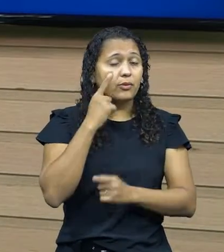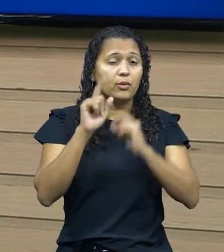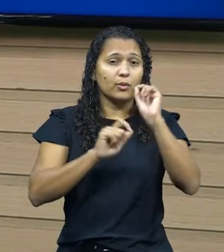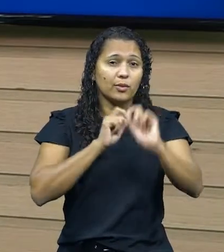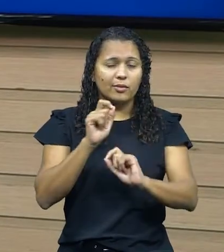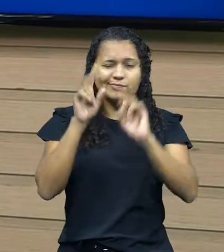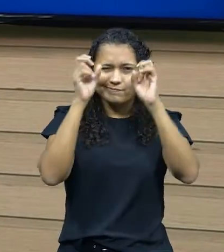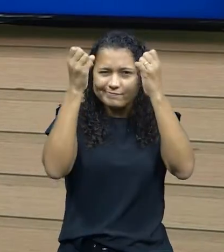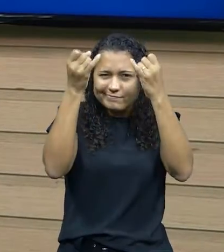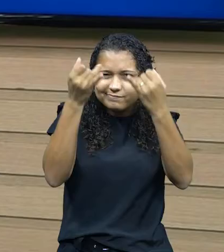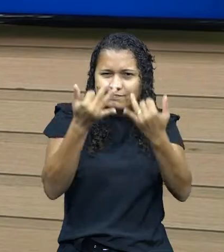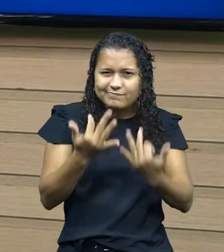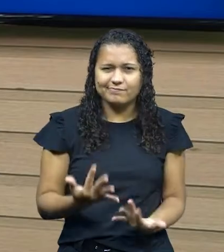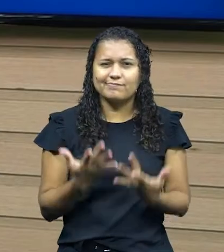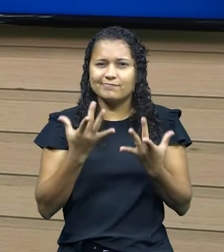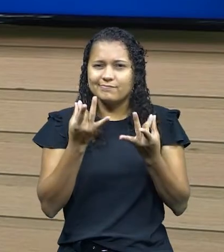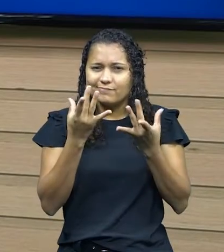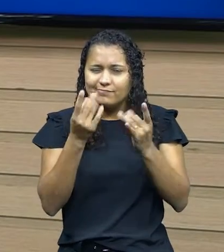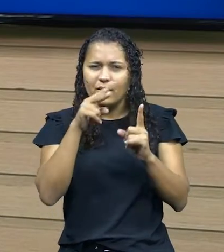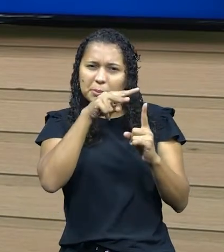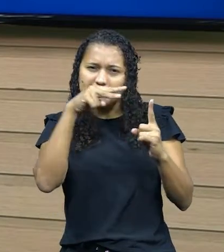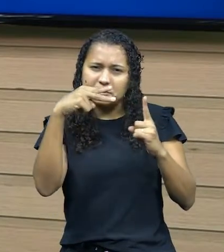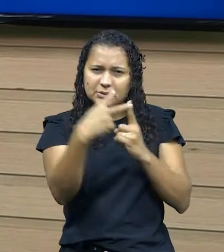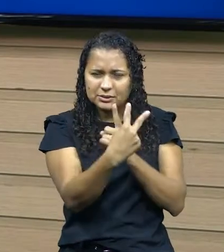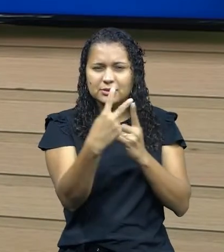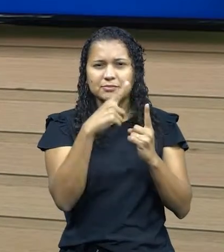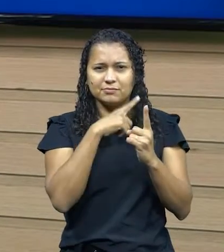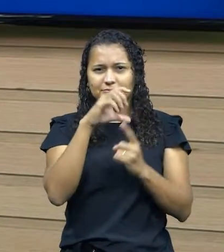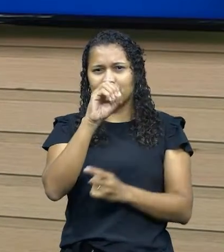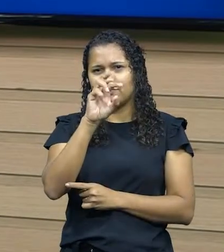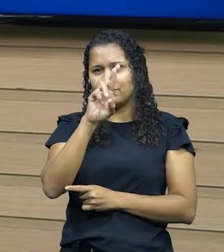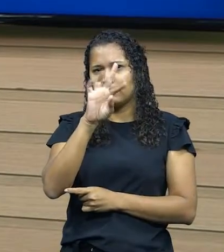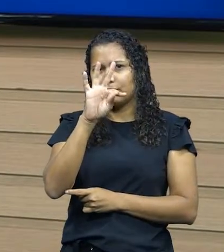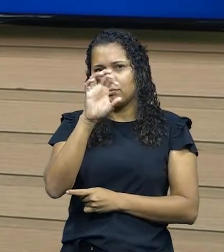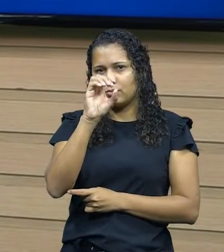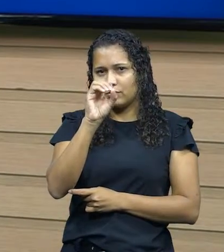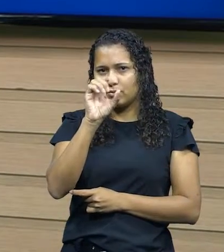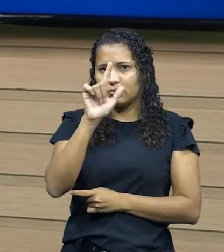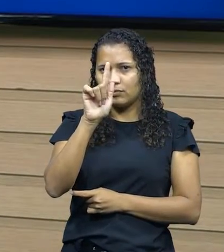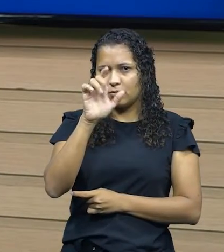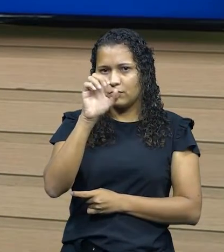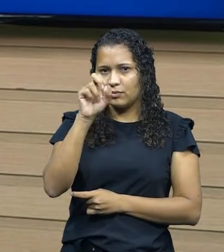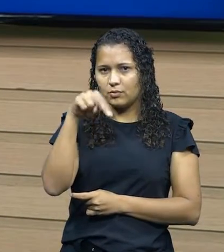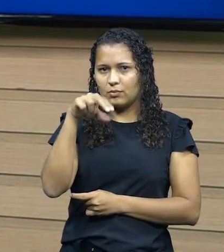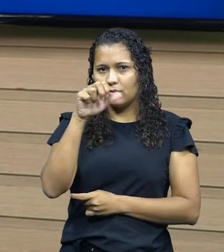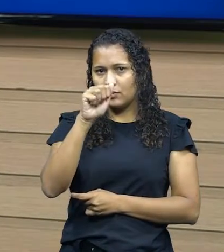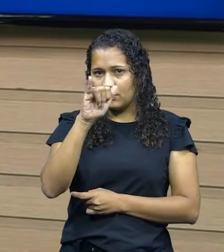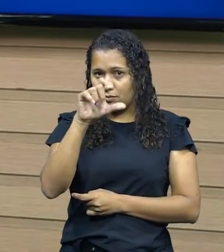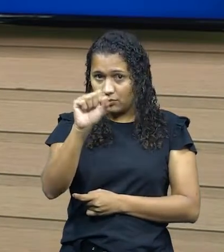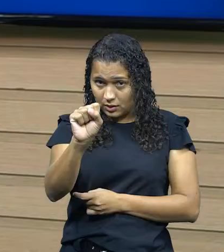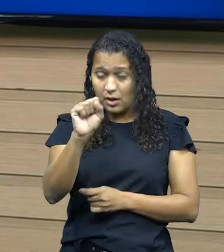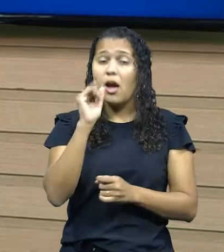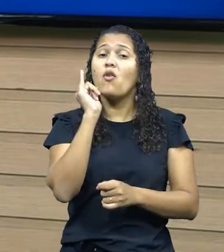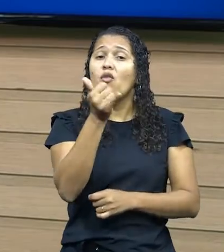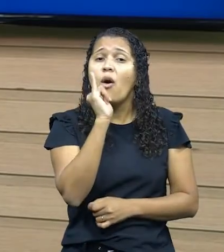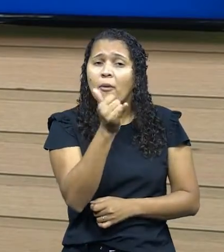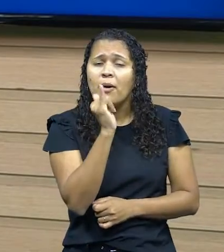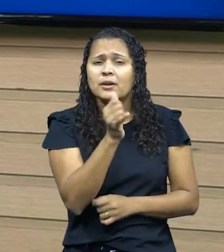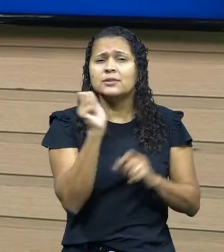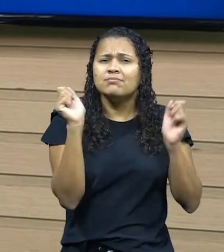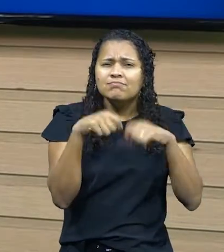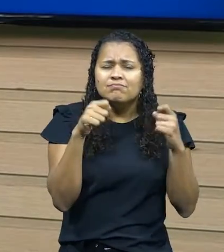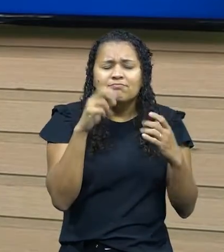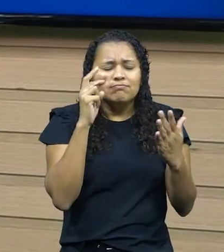sobre as perspectivas e projeções ortográficas, ortogonais, que são já informações onde a gente pode ver o